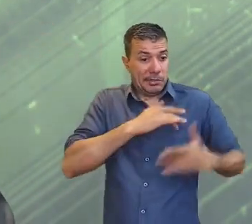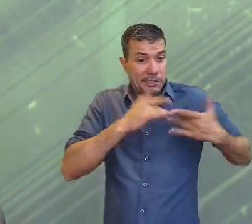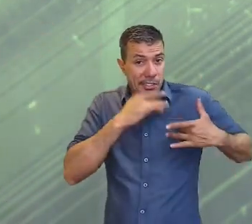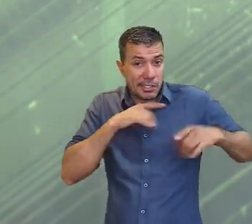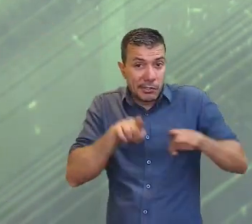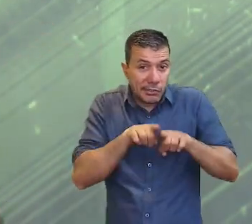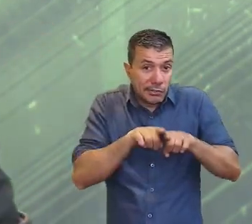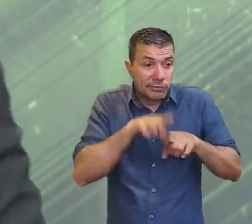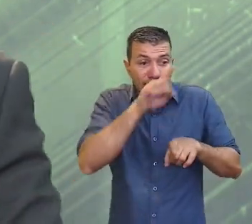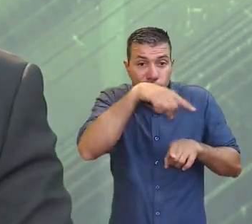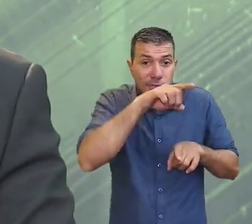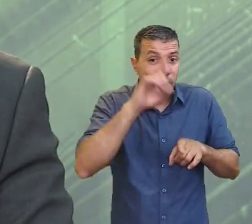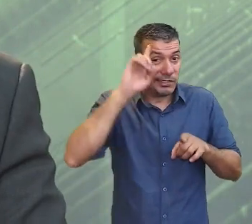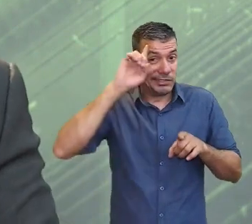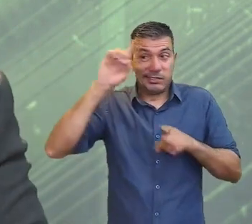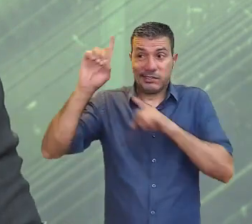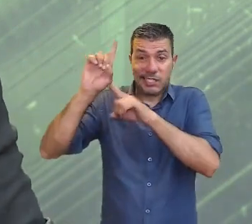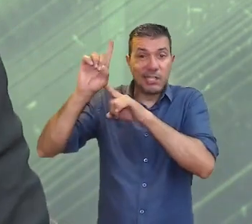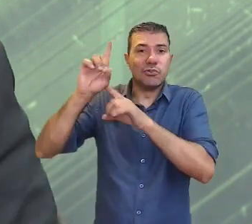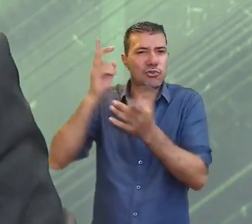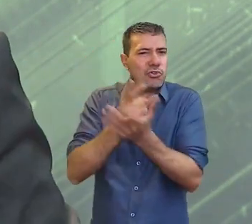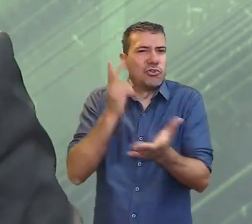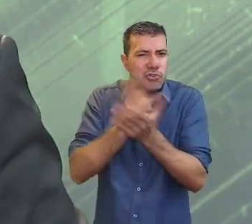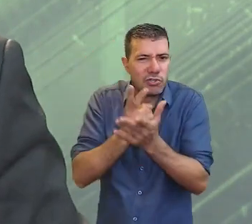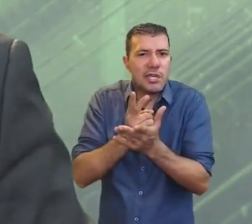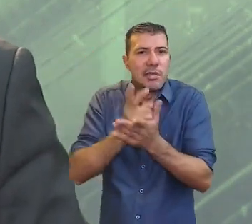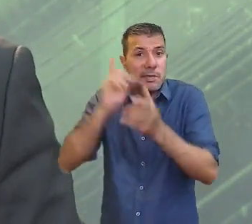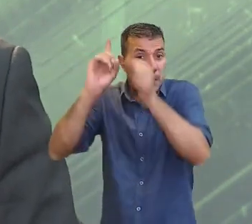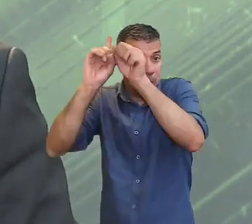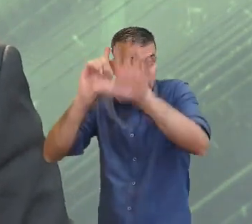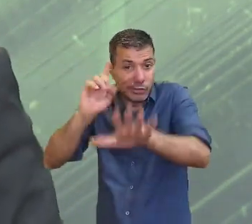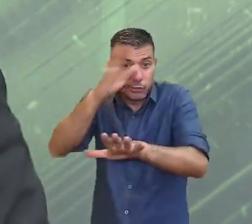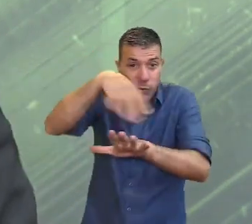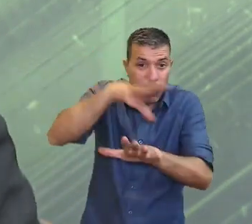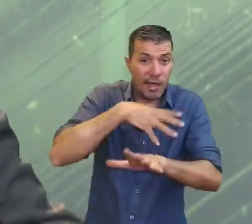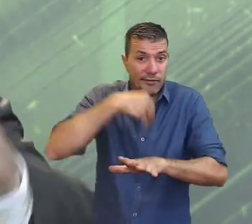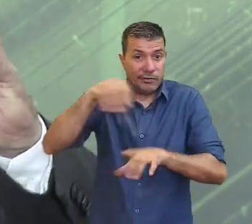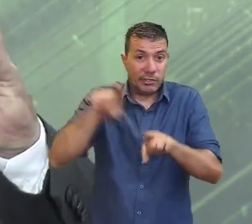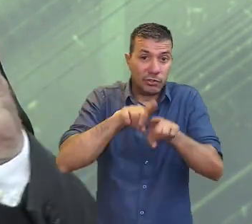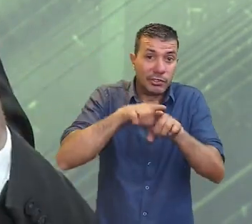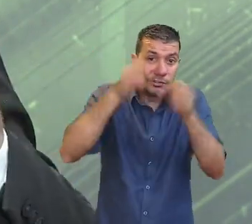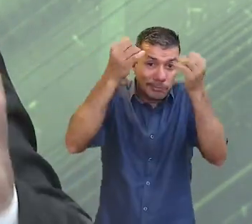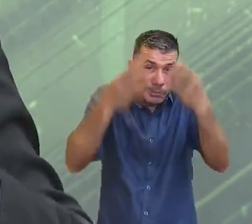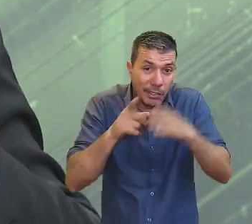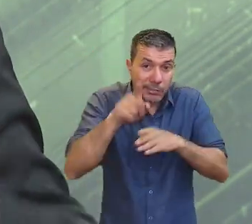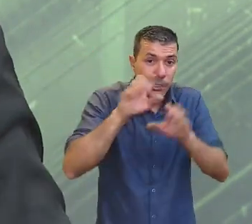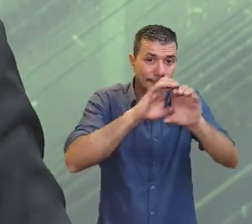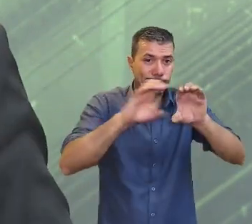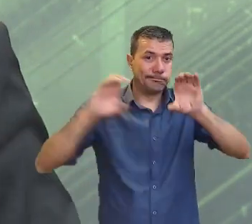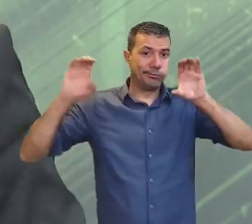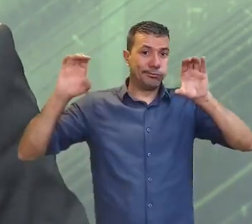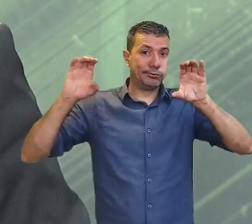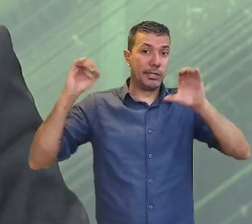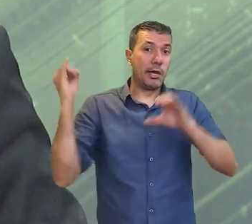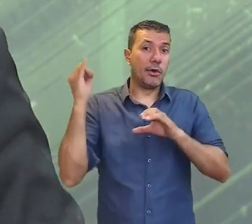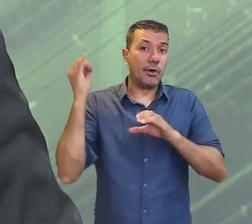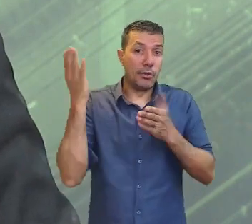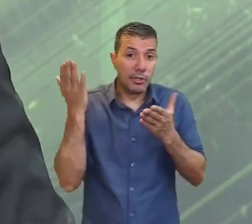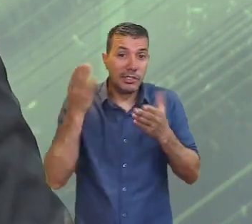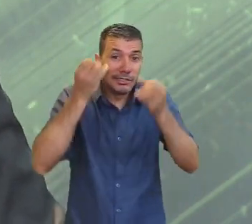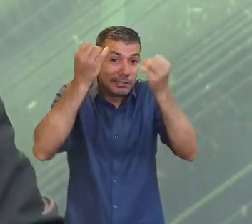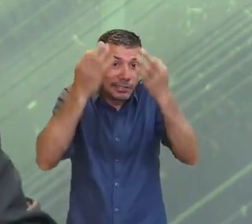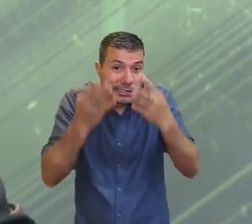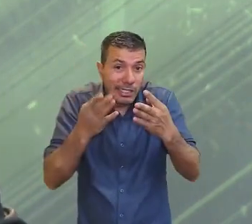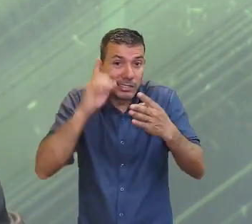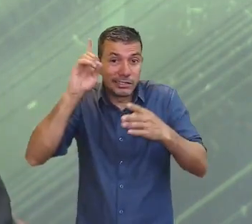misericórdia. Aqui fala que Deus, ele sempre está disposto a abençoar os seus filhos. Eu quero dizer para você, eu quero abrir um parênteses aqui nesse momento e dizer